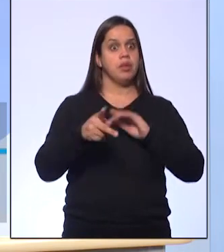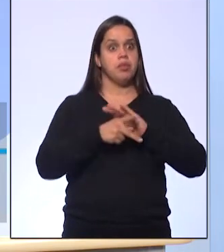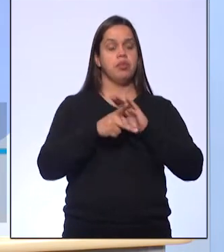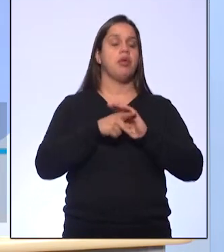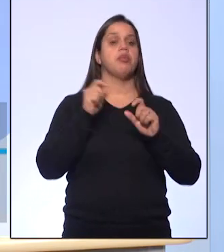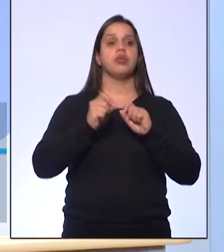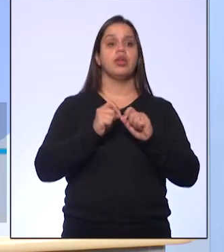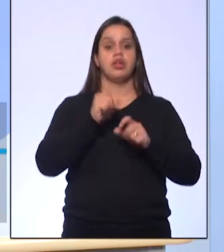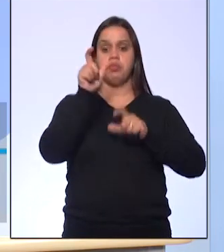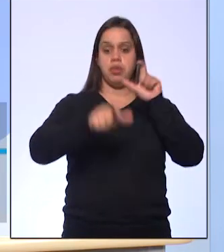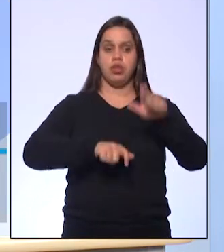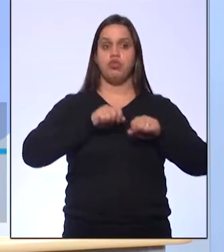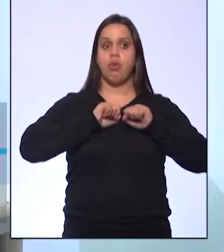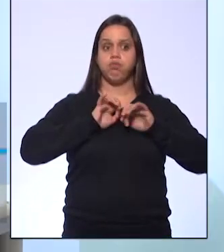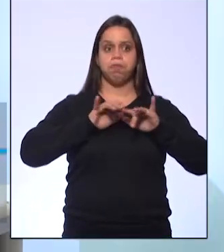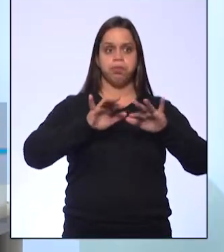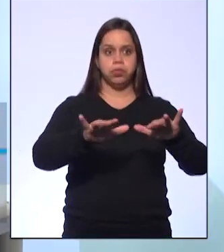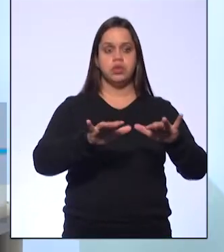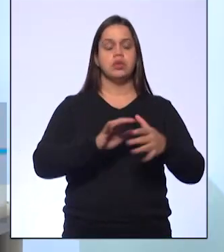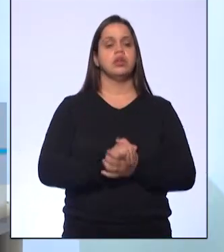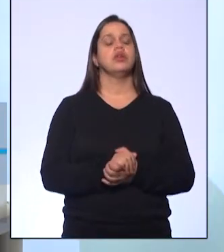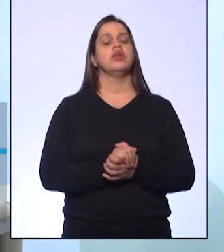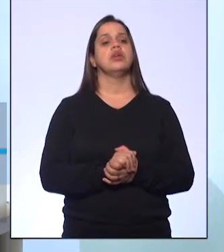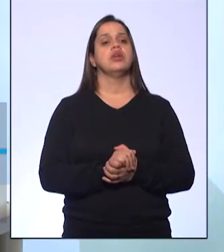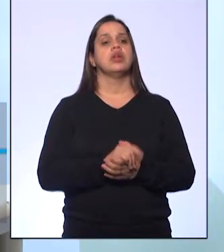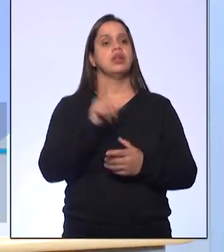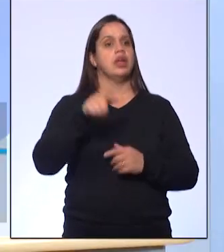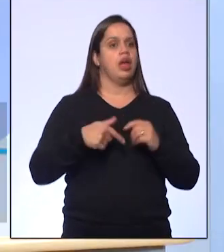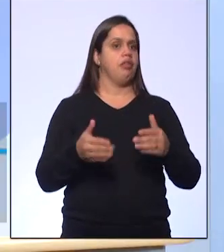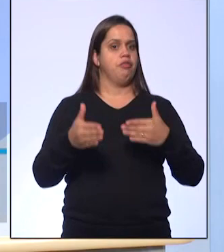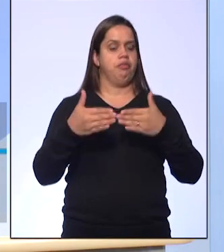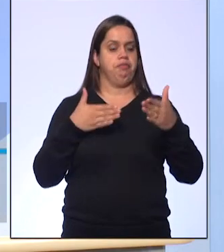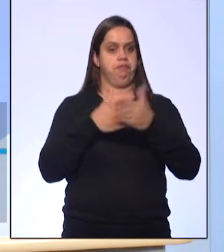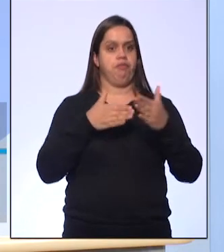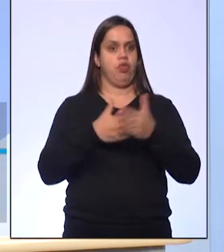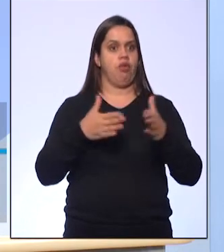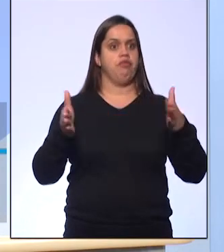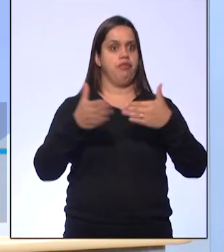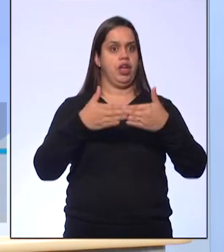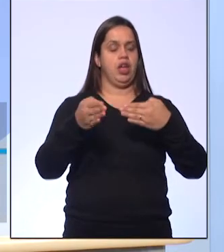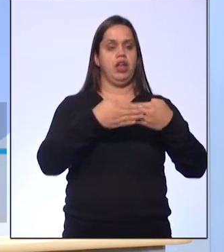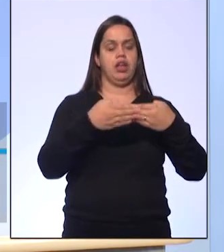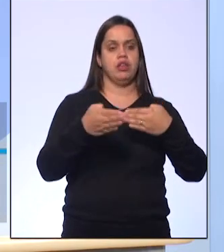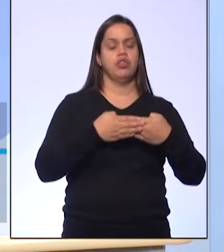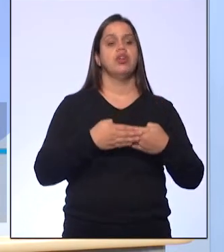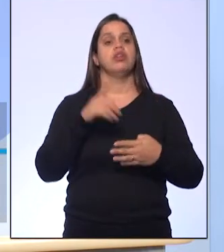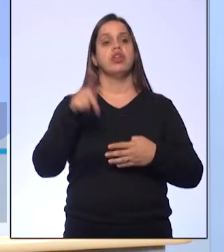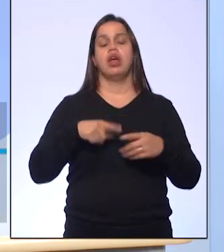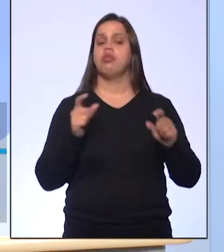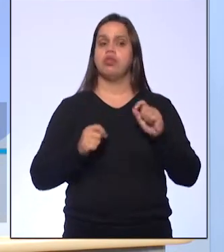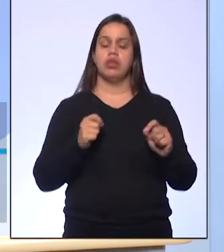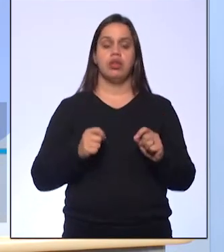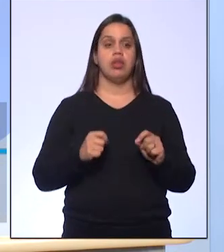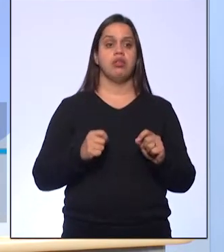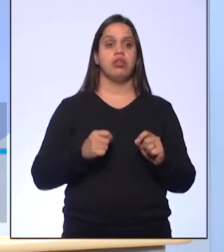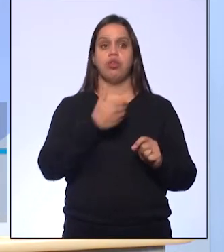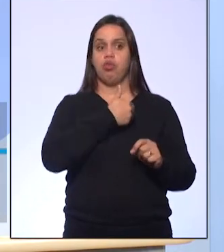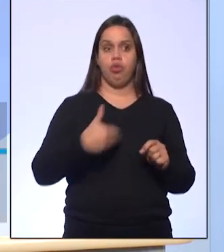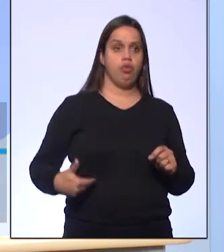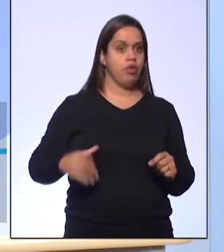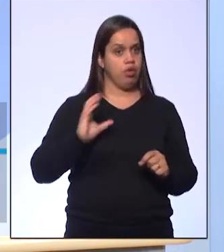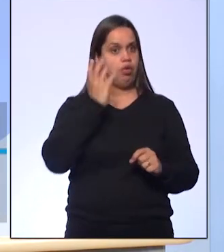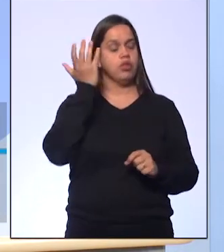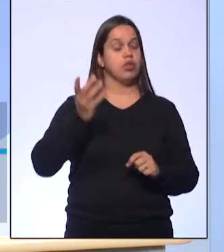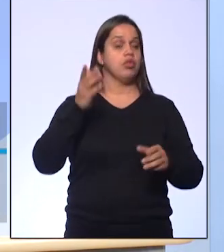de pessoas, né? E justamente essa fechando fronteiras, né? Que foram medidas tomadas aí